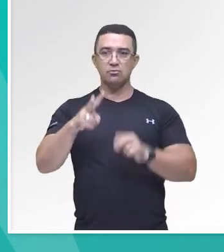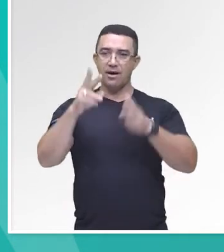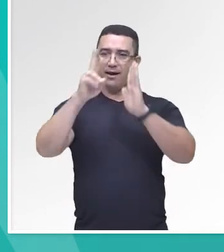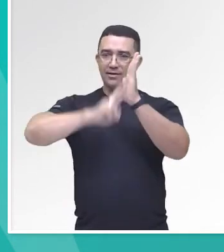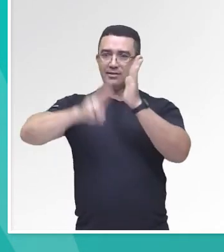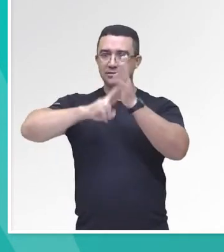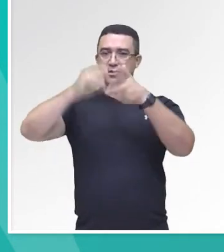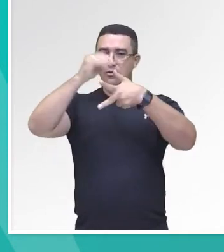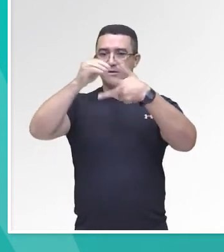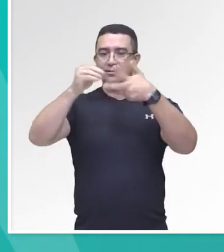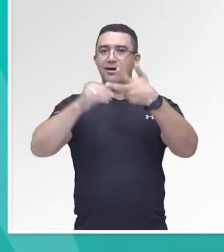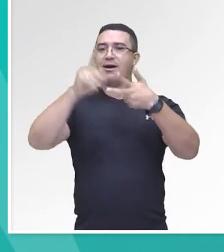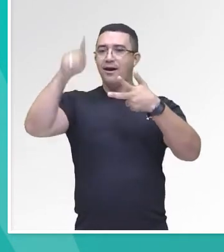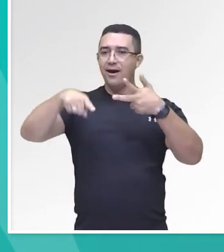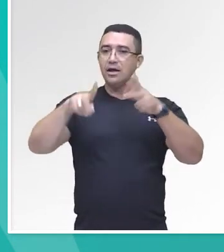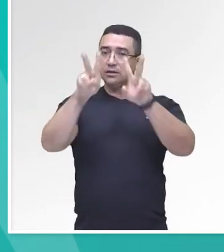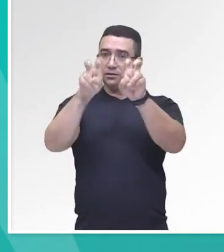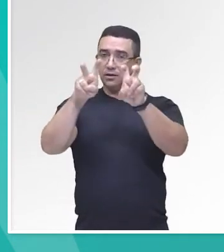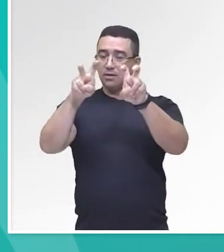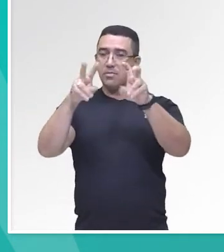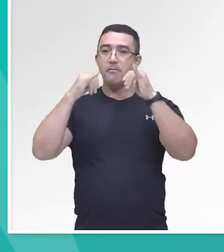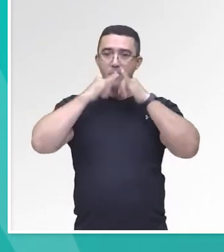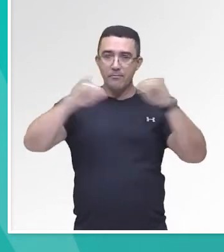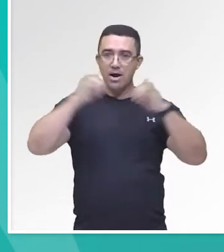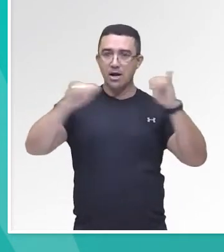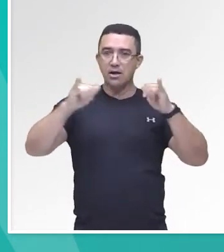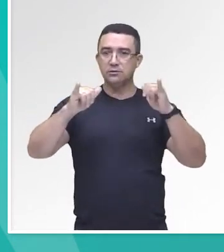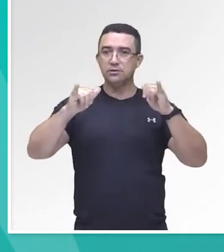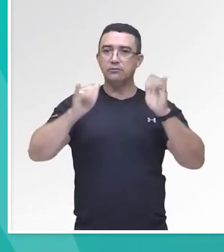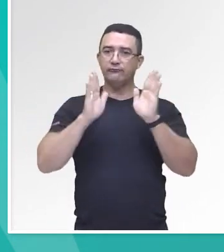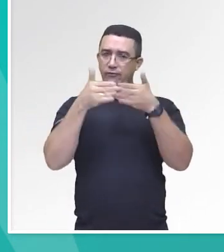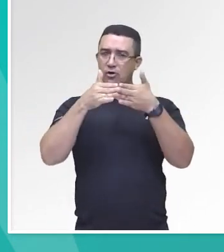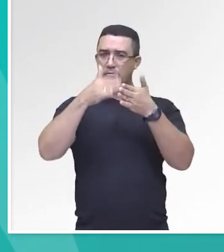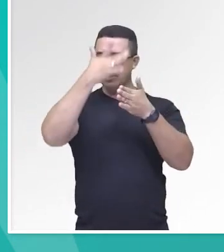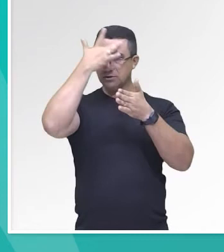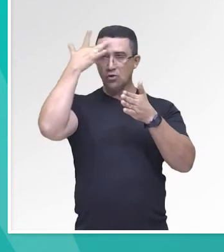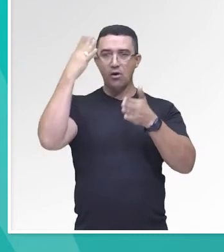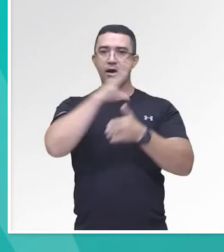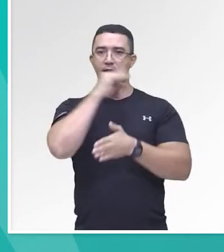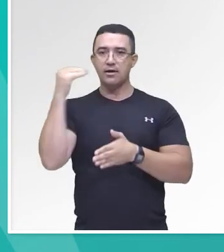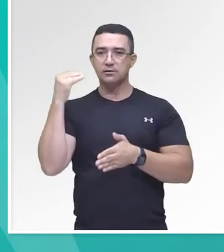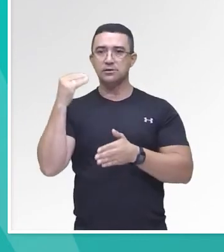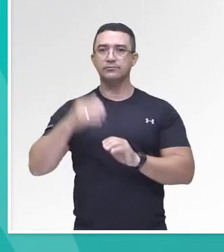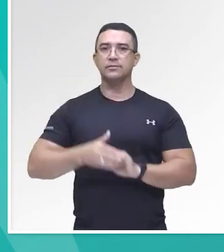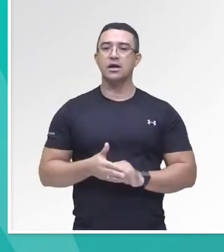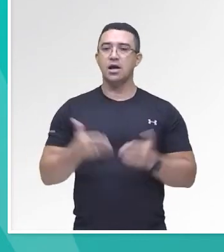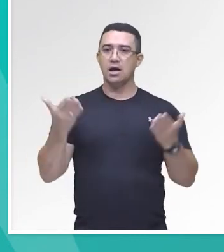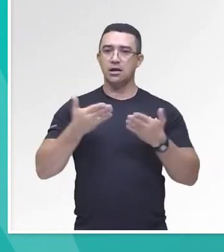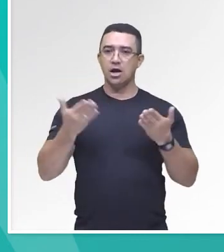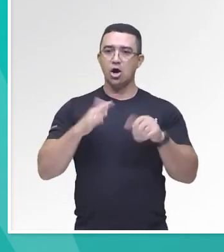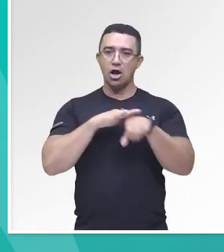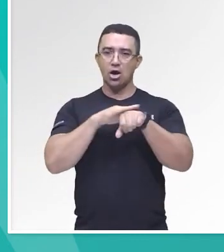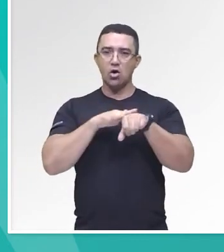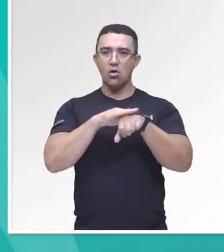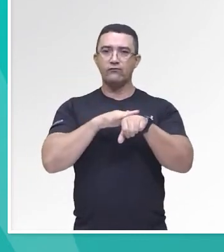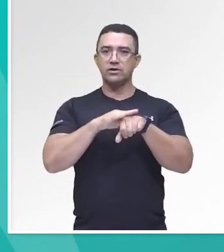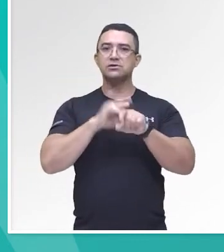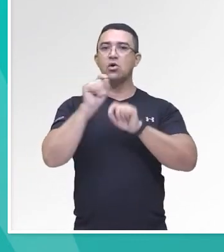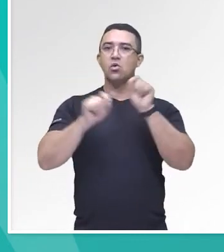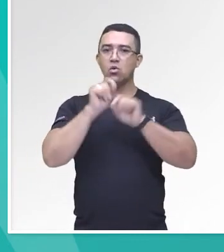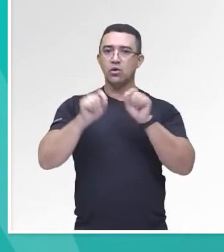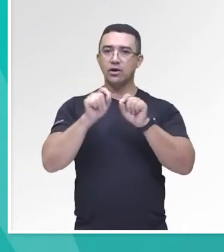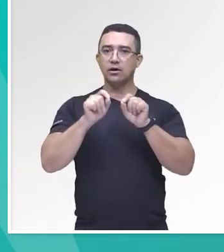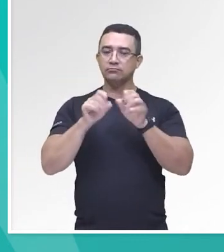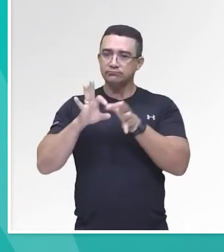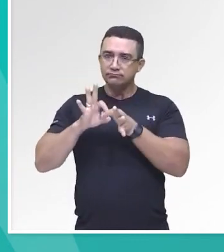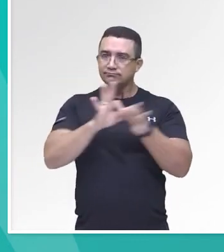tema da propaganda para o público infantil, para as crianças. E aí, agora a gente vai conversar um pouquinho sobre o encadeamento textual, sendo